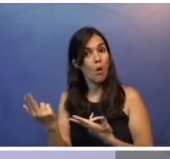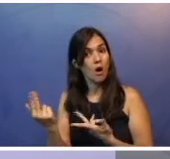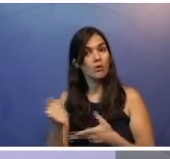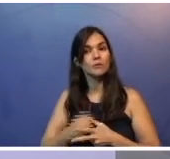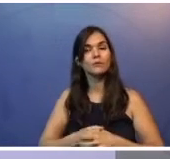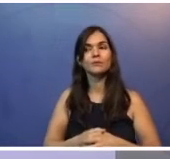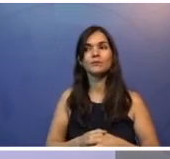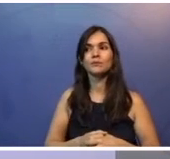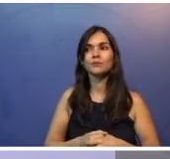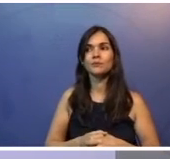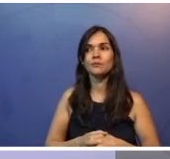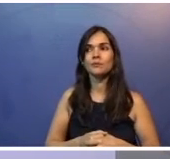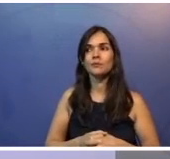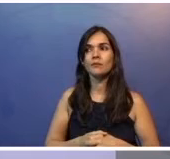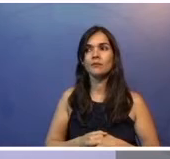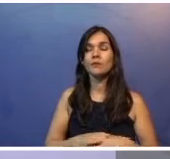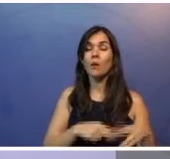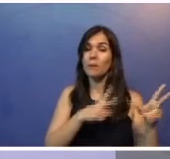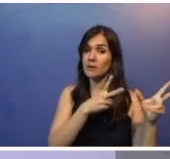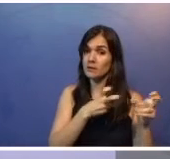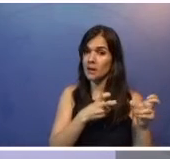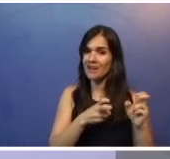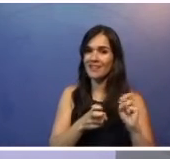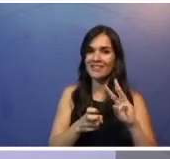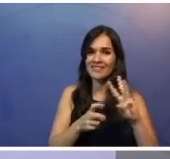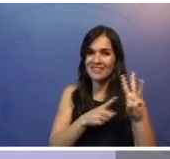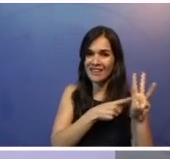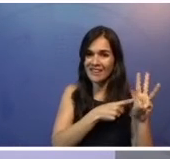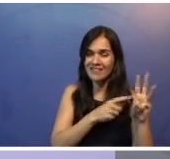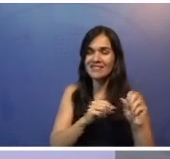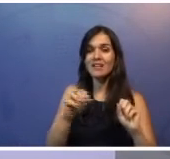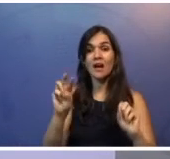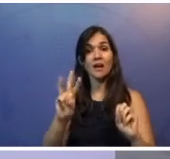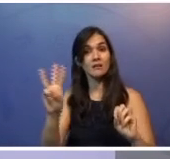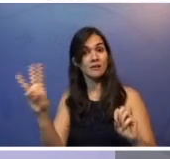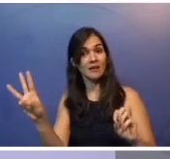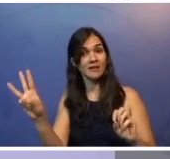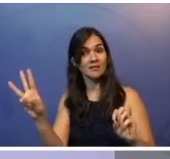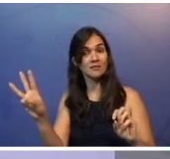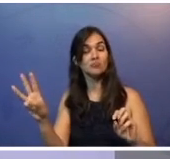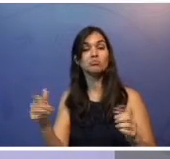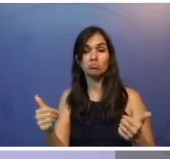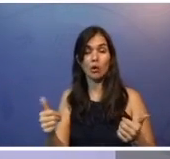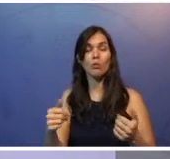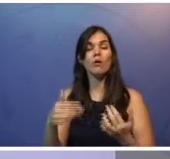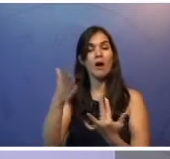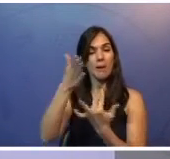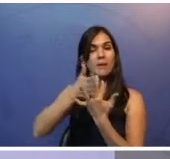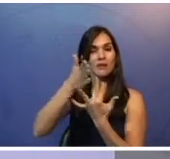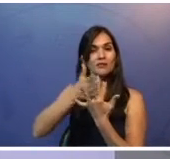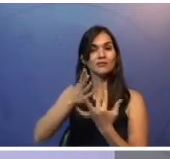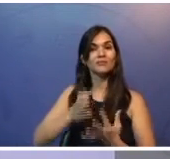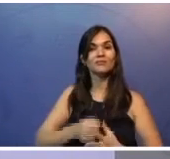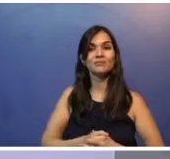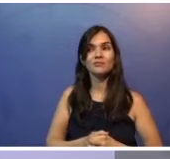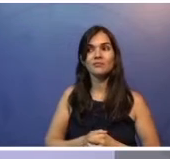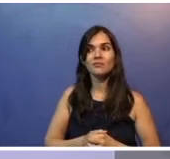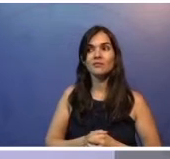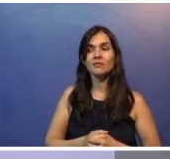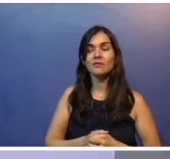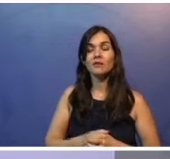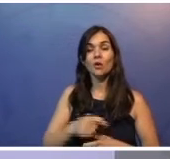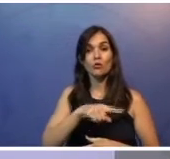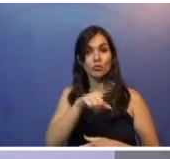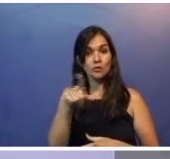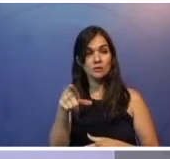E então percebo aqui que tem três números desse lado tem três números desse então nós vamos pegar fazer